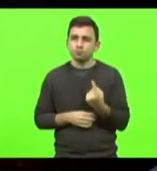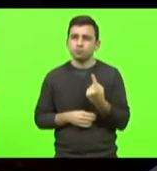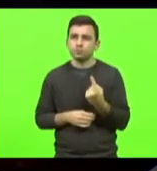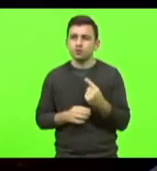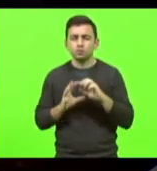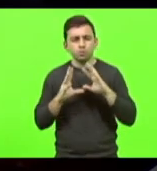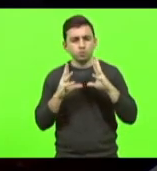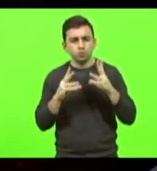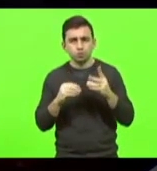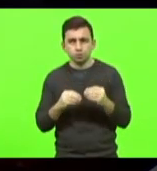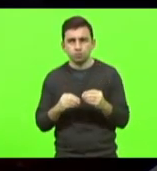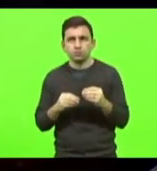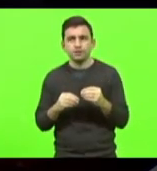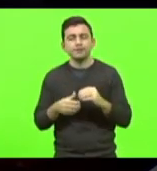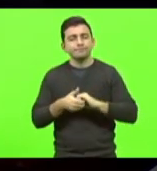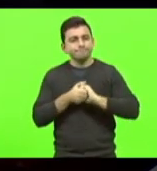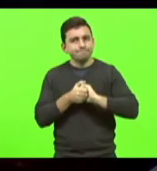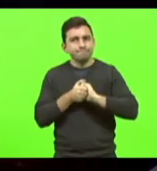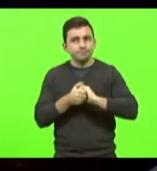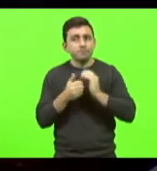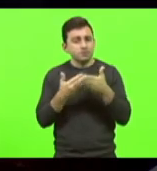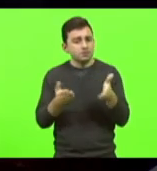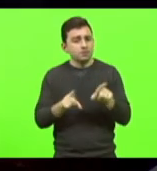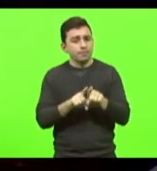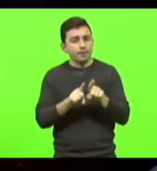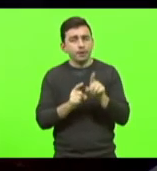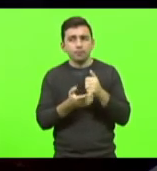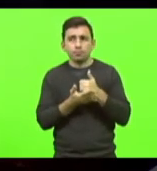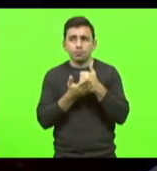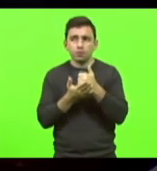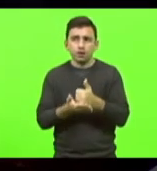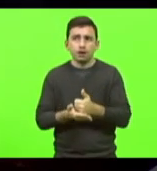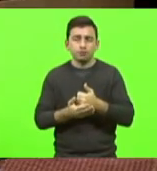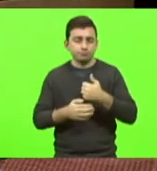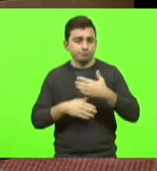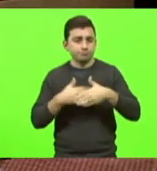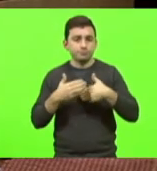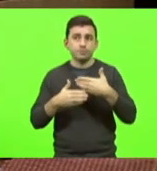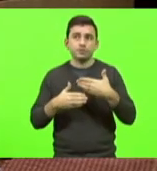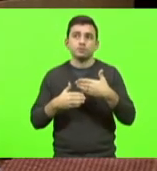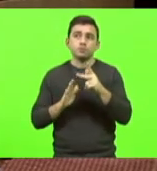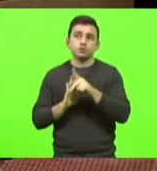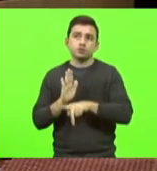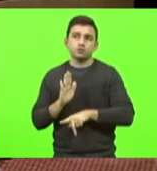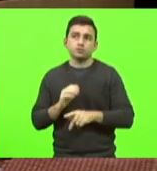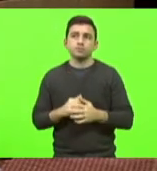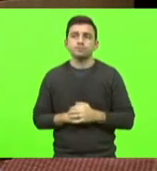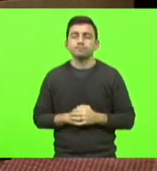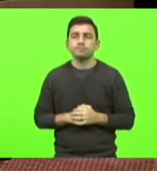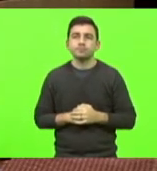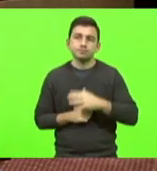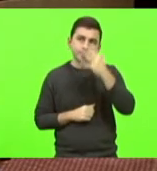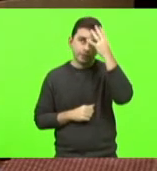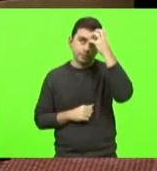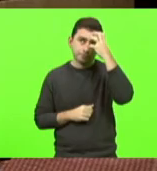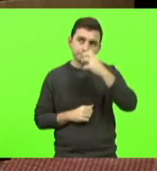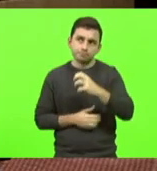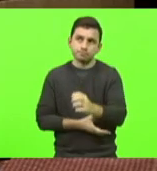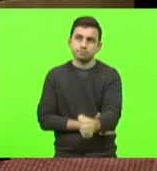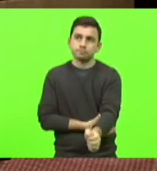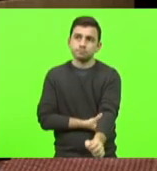todos os envolvidos e cumprimento aqueles que ajudaram na construção desse projeto como volta a deputado Ismael dos Santos